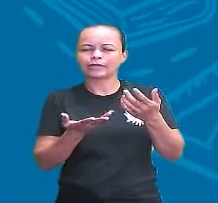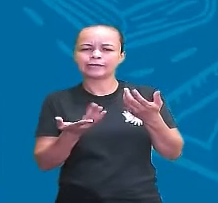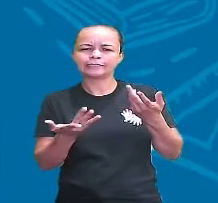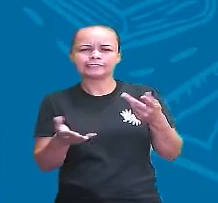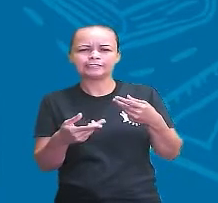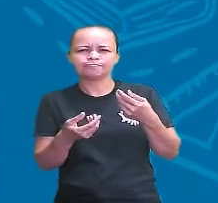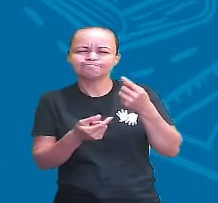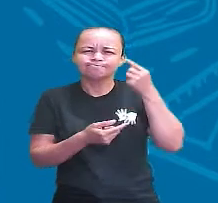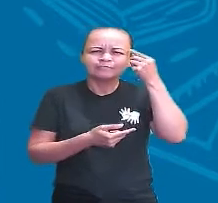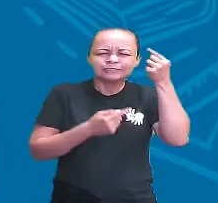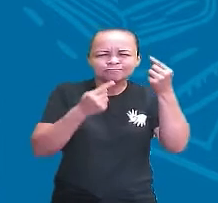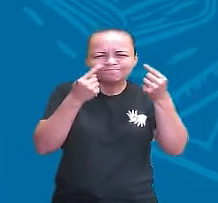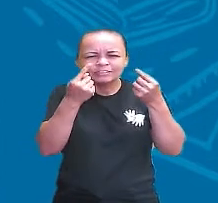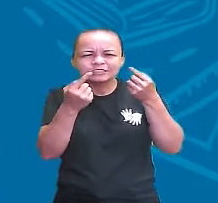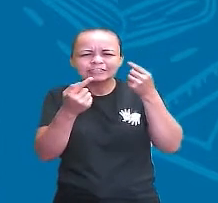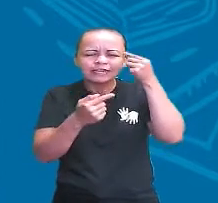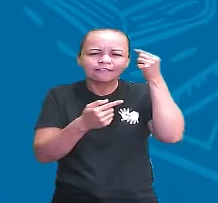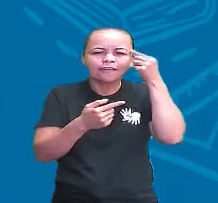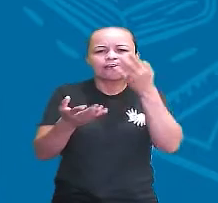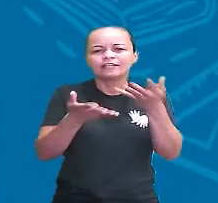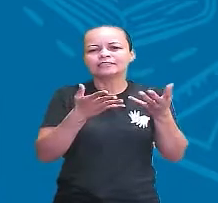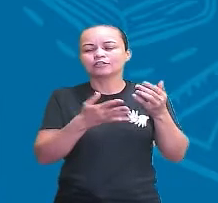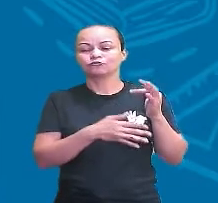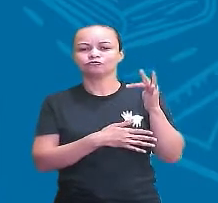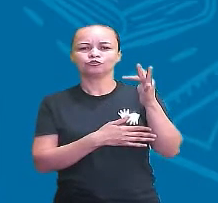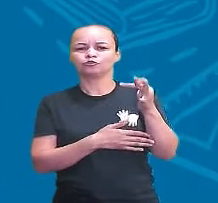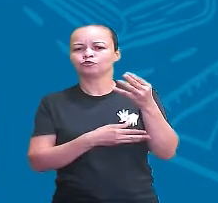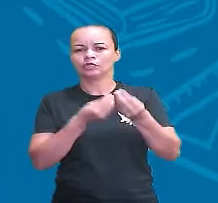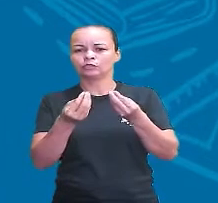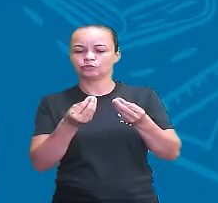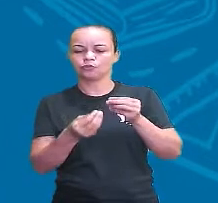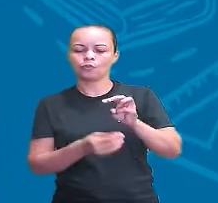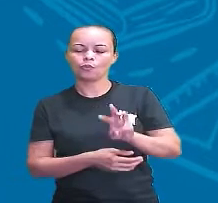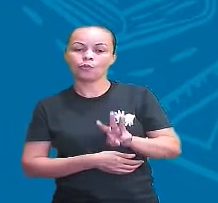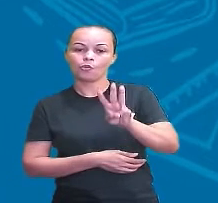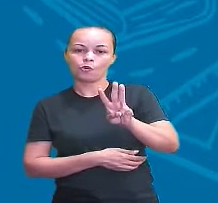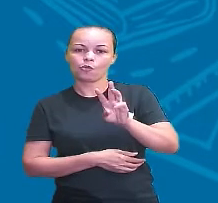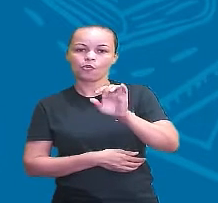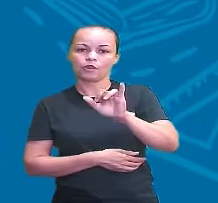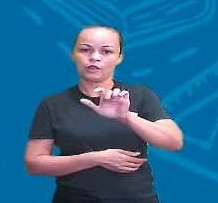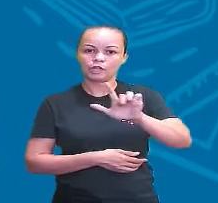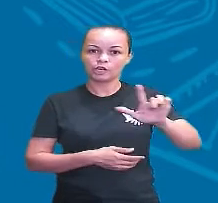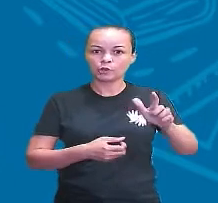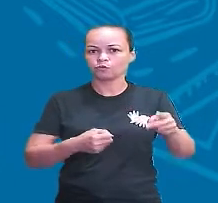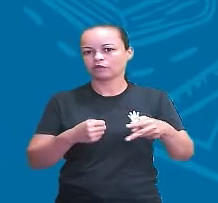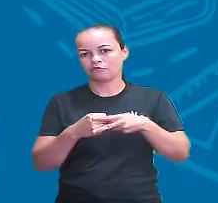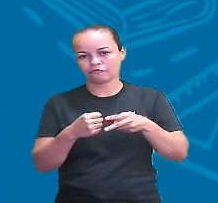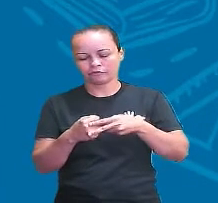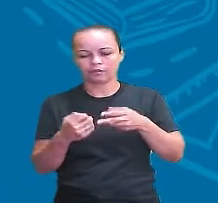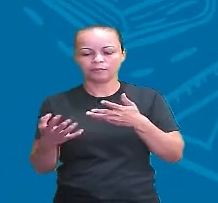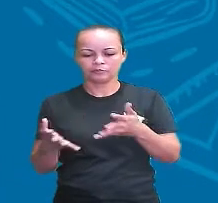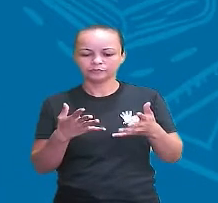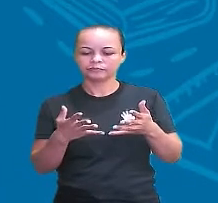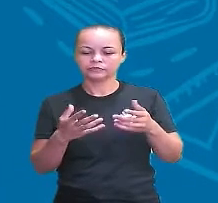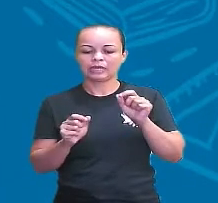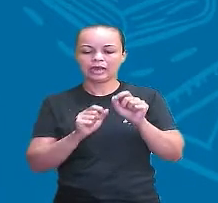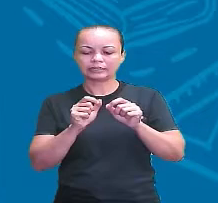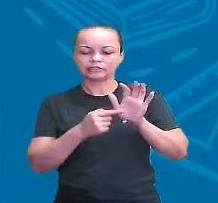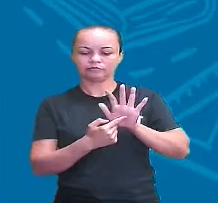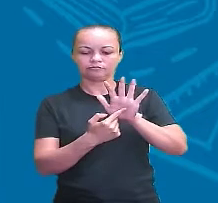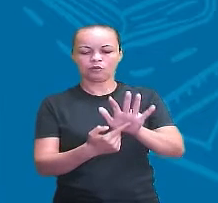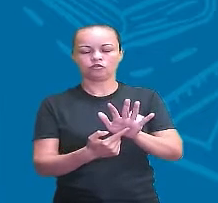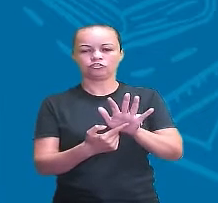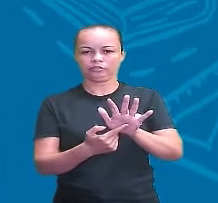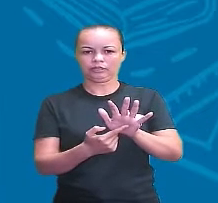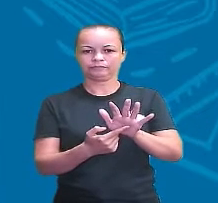a gente usa aí o verbo acompanhado do will. Então, vê aí nos exemplos. Ó, o primeiro. I am